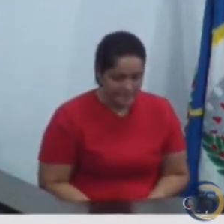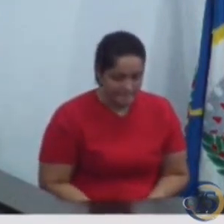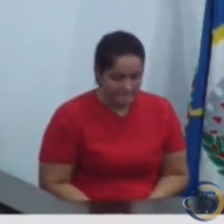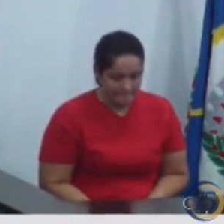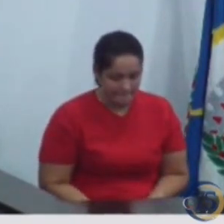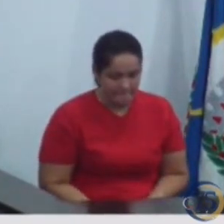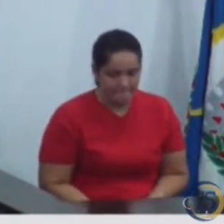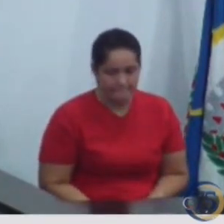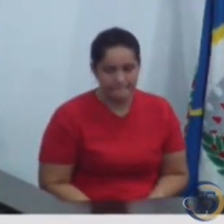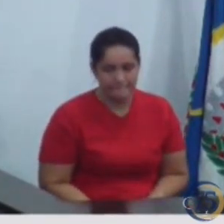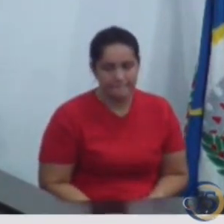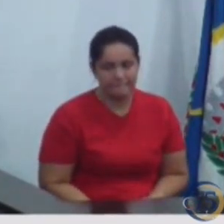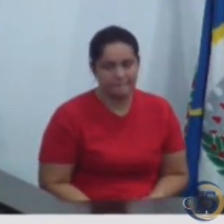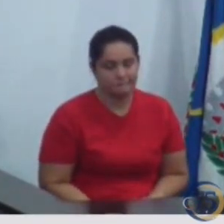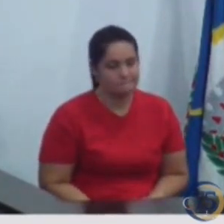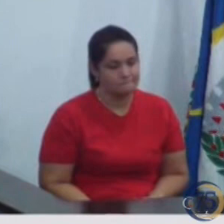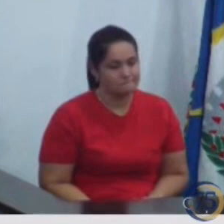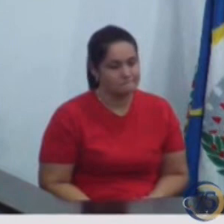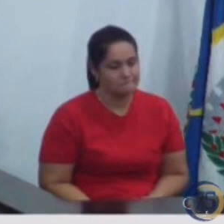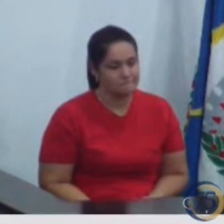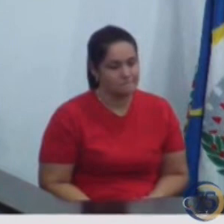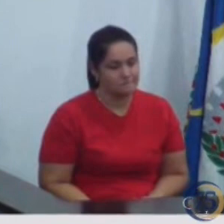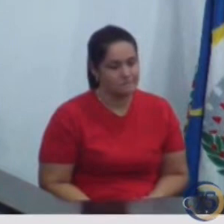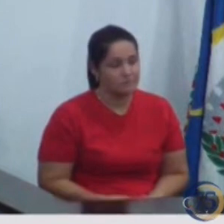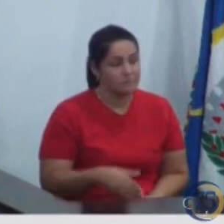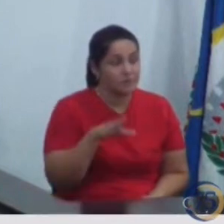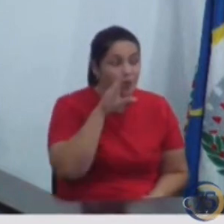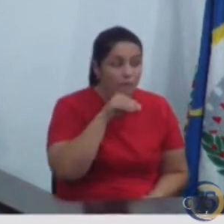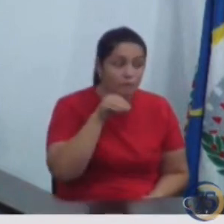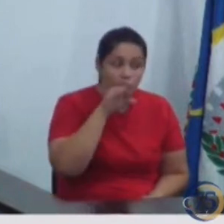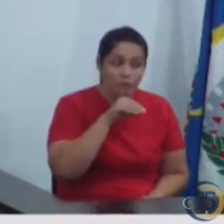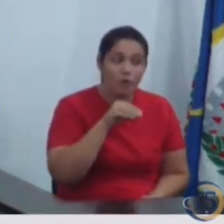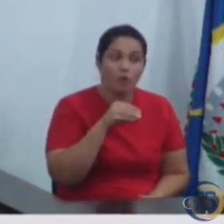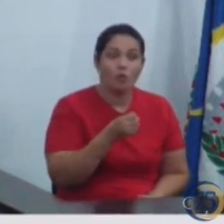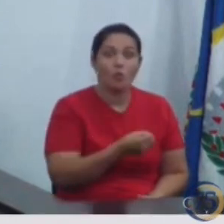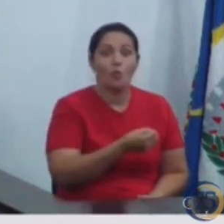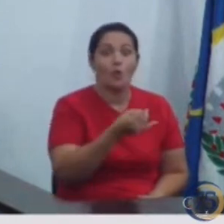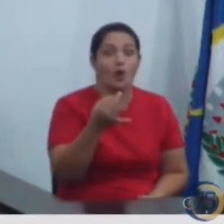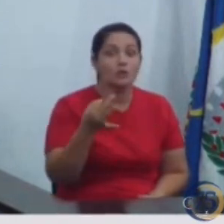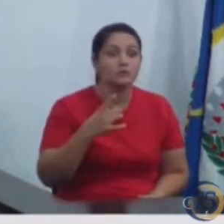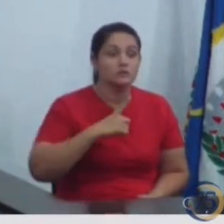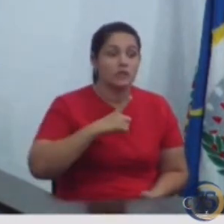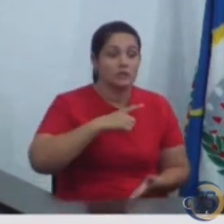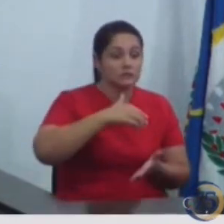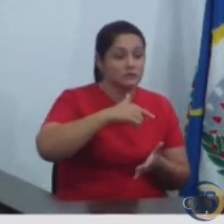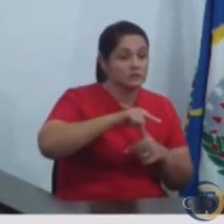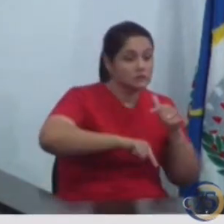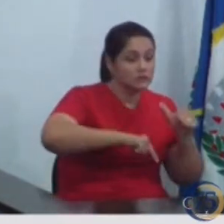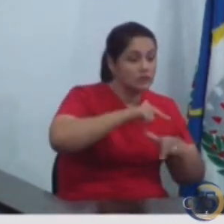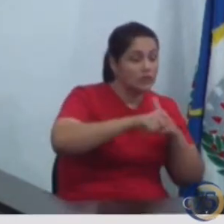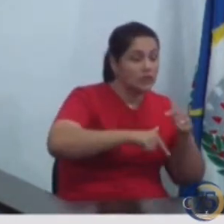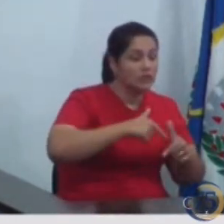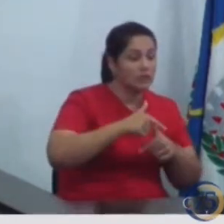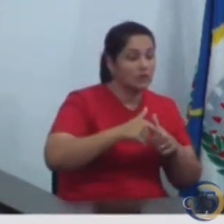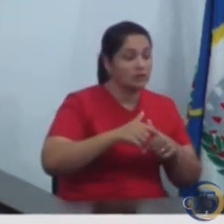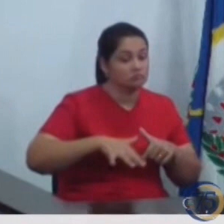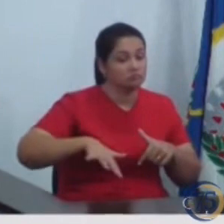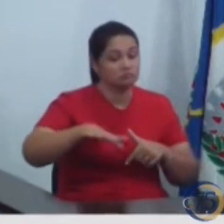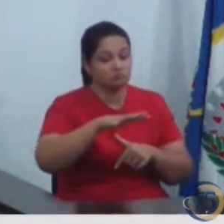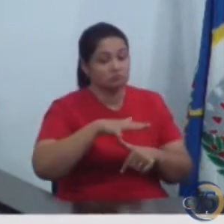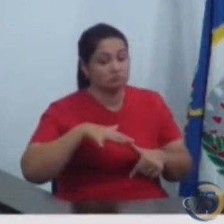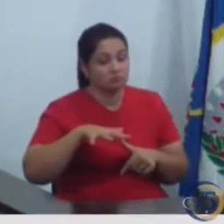hoje né mais de 70% hoje é da administração pública e como serviços gerais visitador sanitário